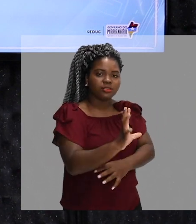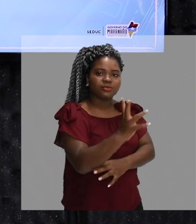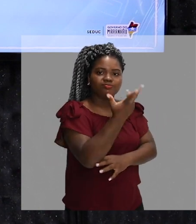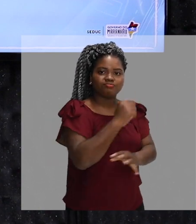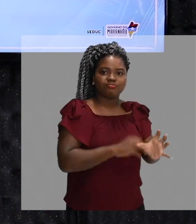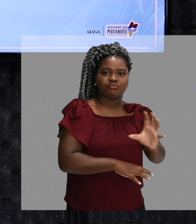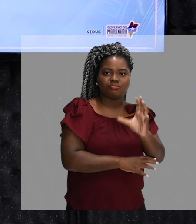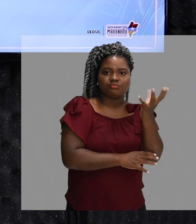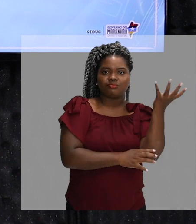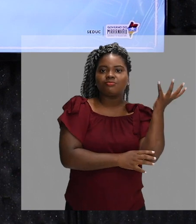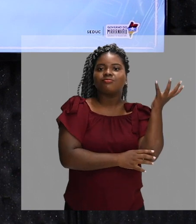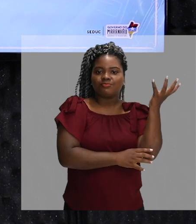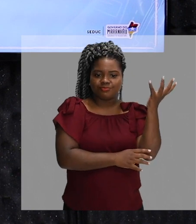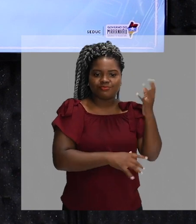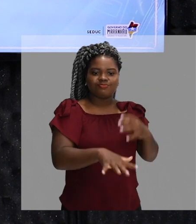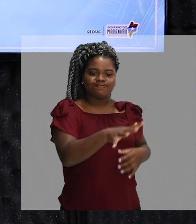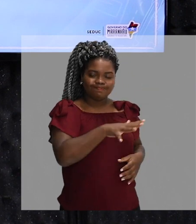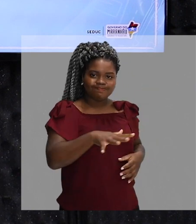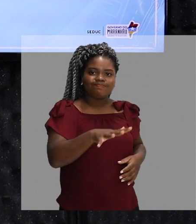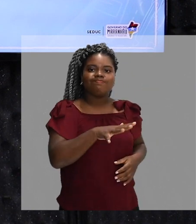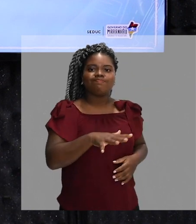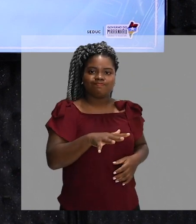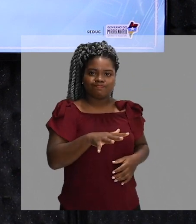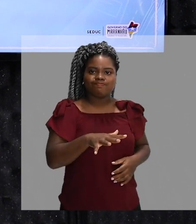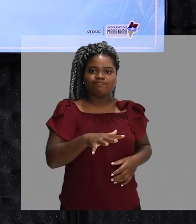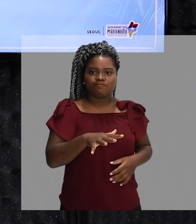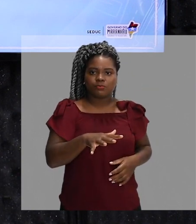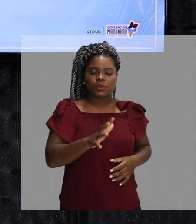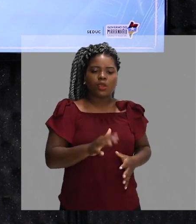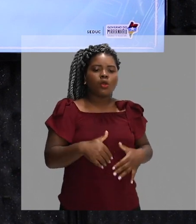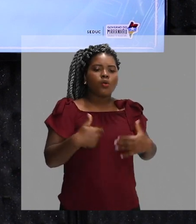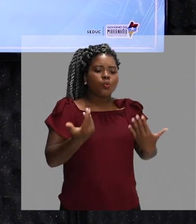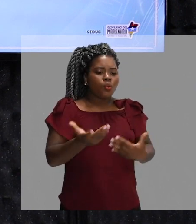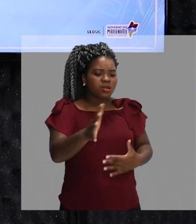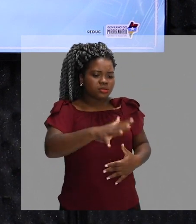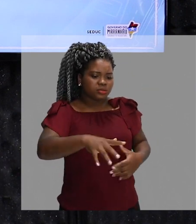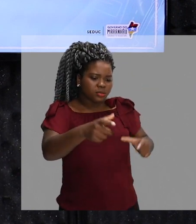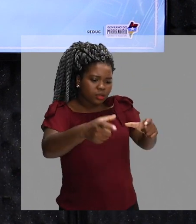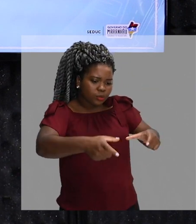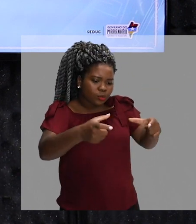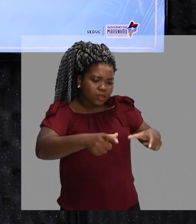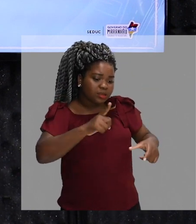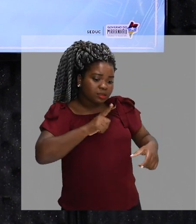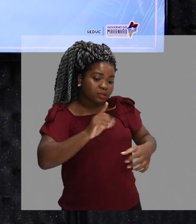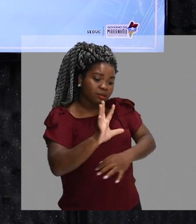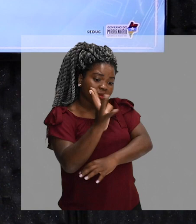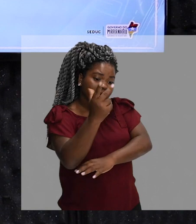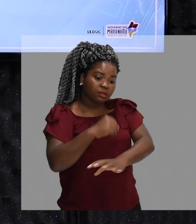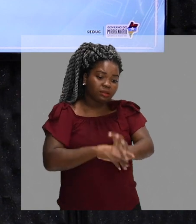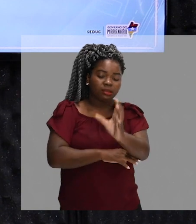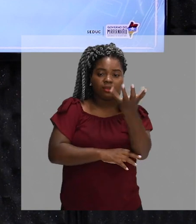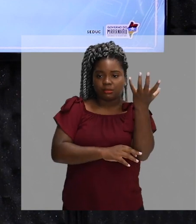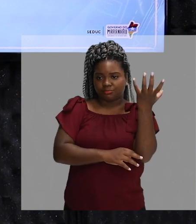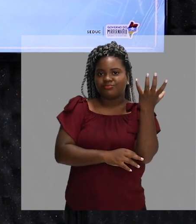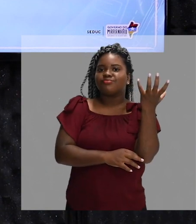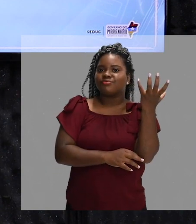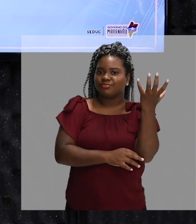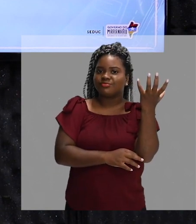em um determinado território, se todas as áreas, quais são as áreas em que há plantação, quais são as áreas em que há